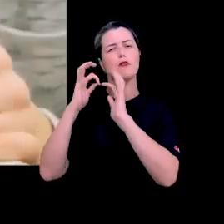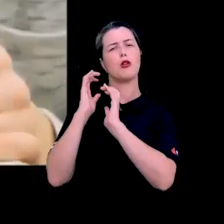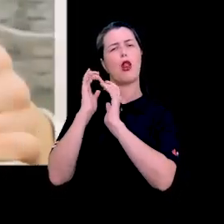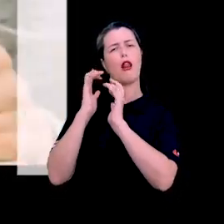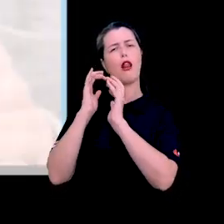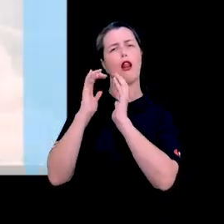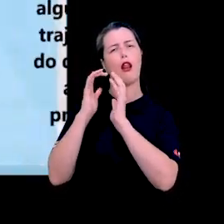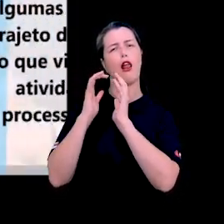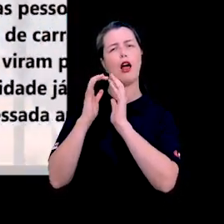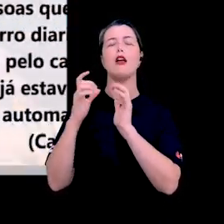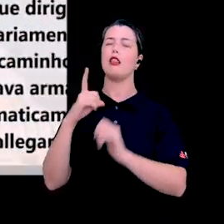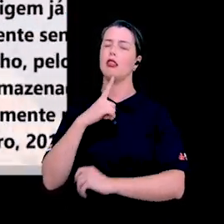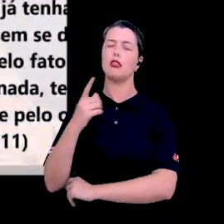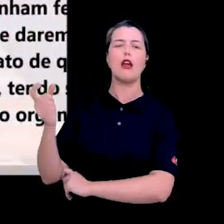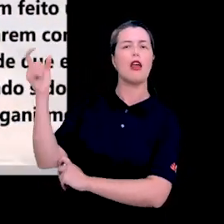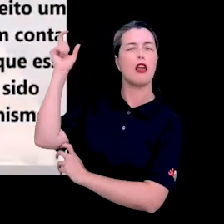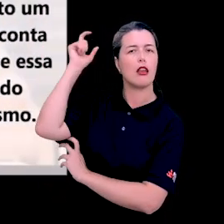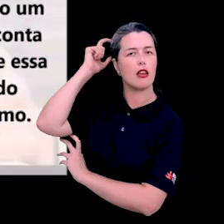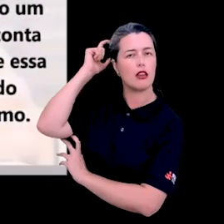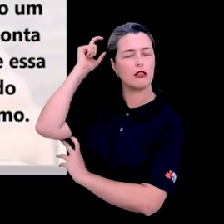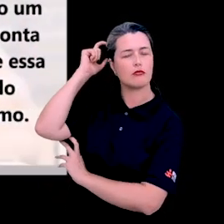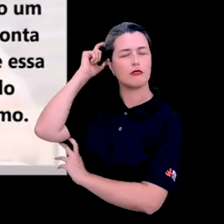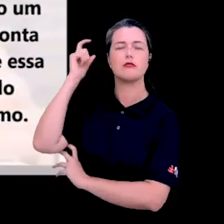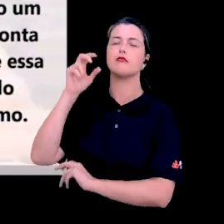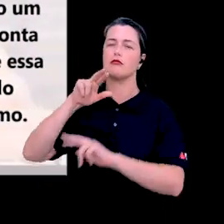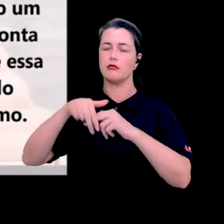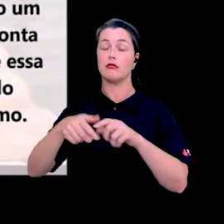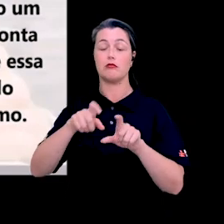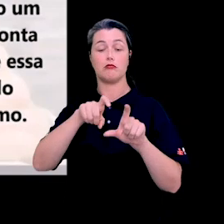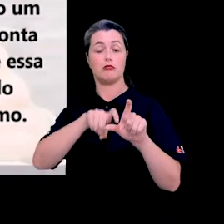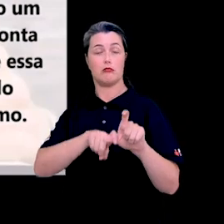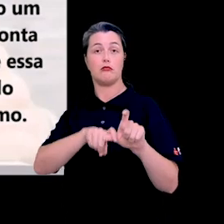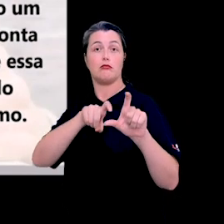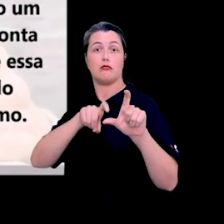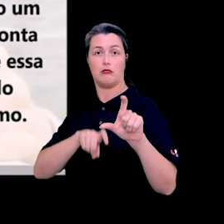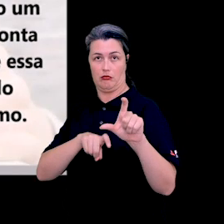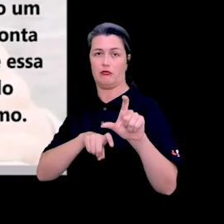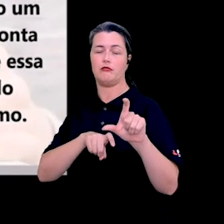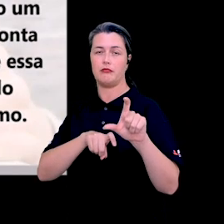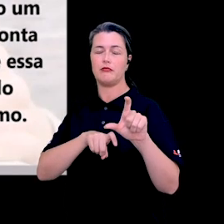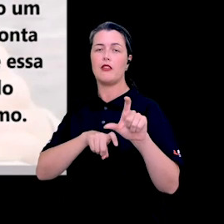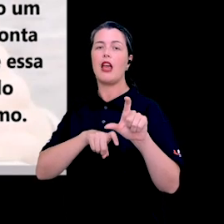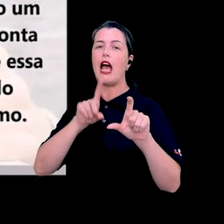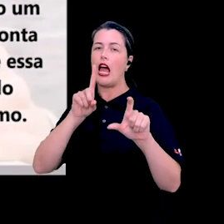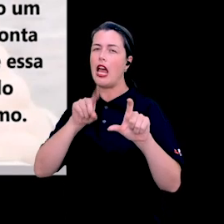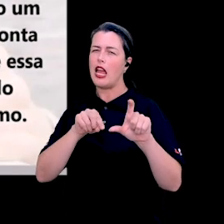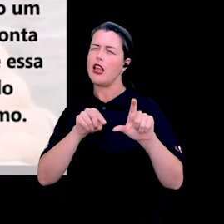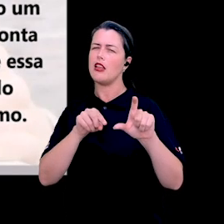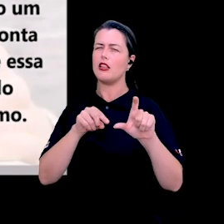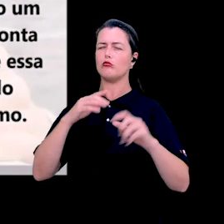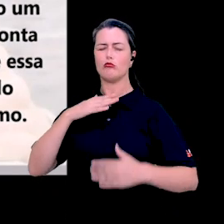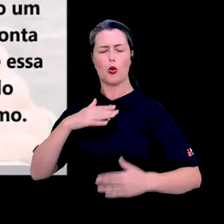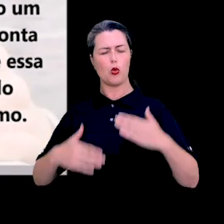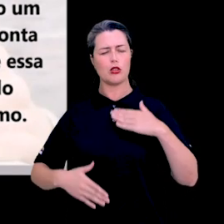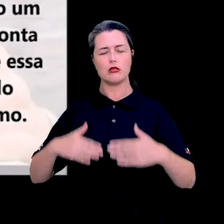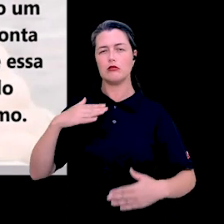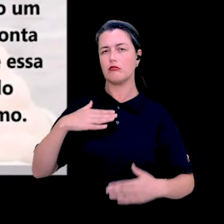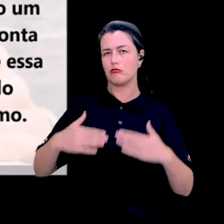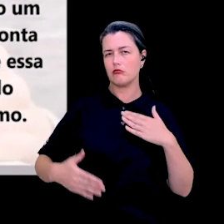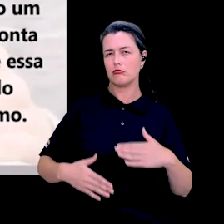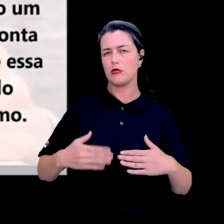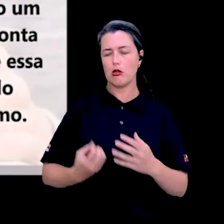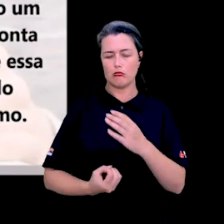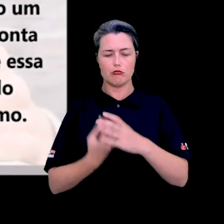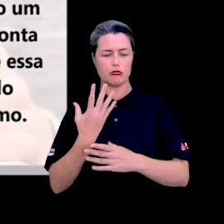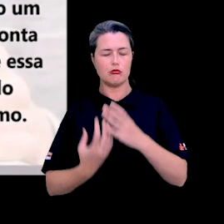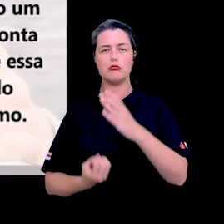não consciente. O chamado piloto automático nada mais é que o atalho que o organismo vai criando